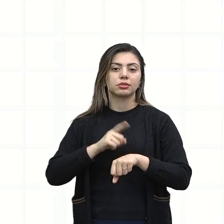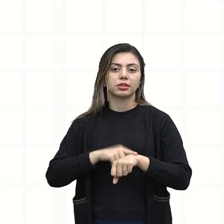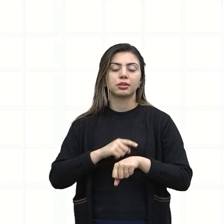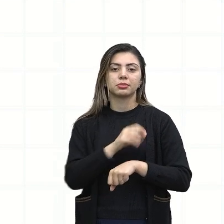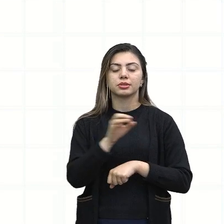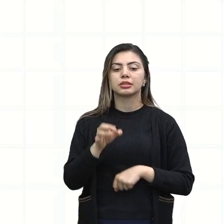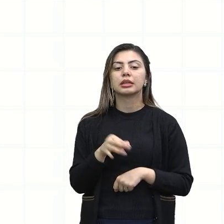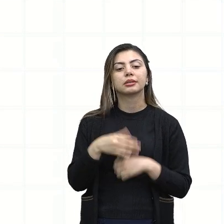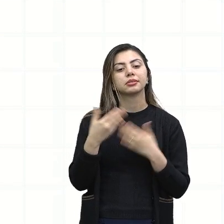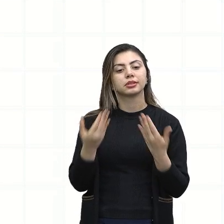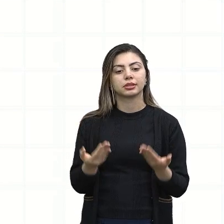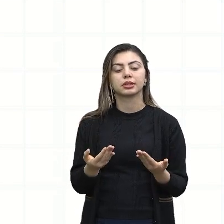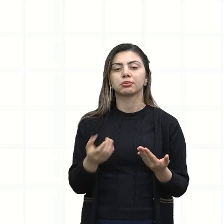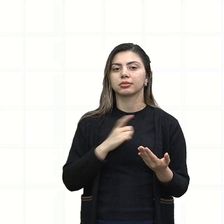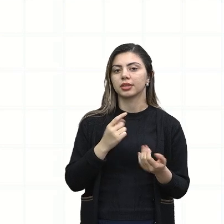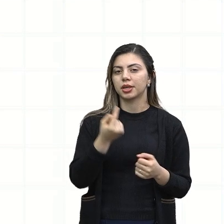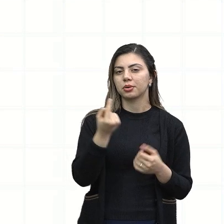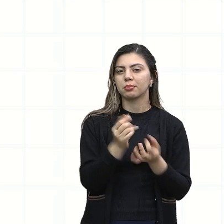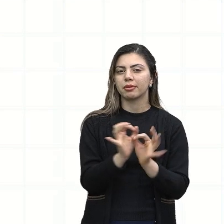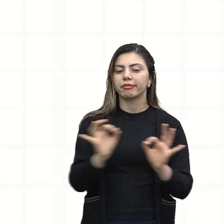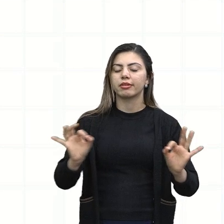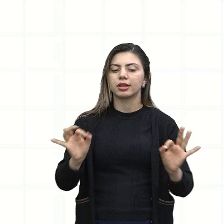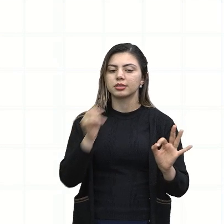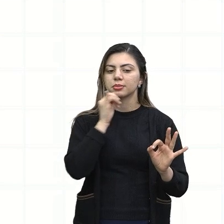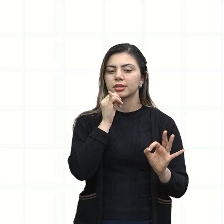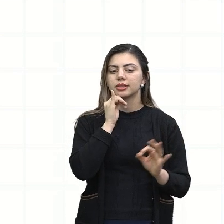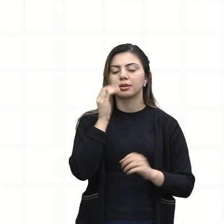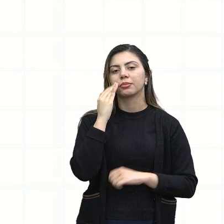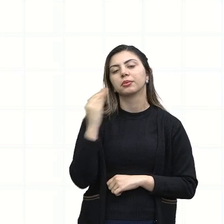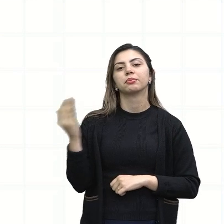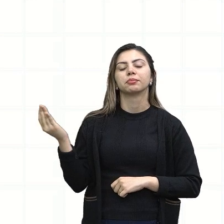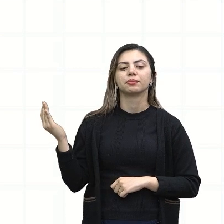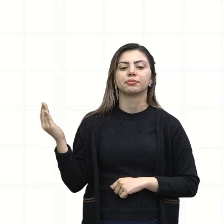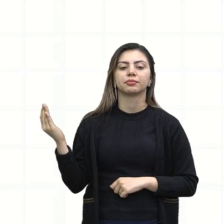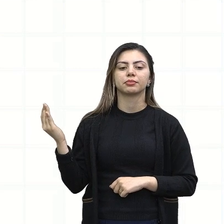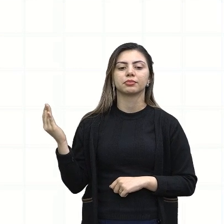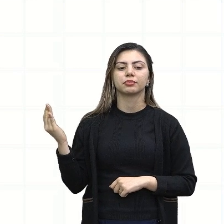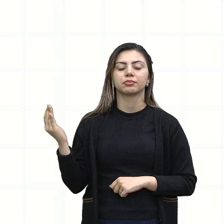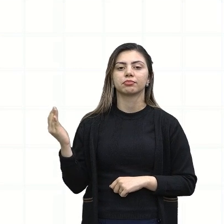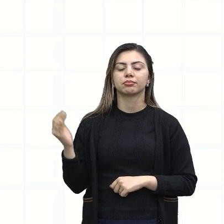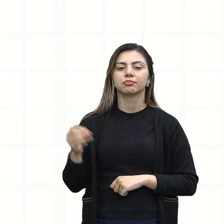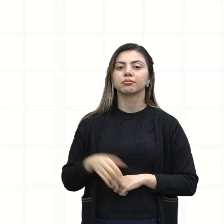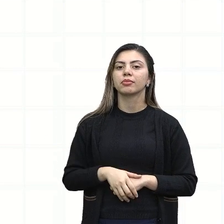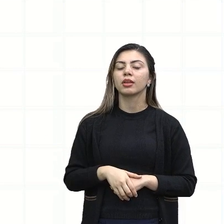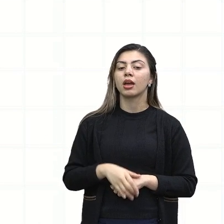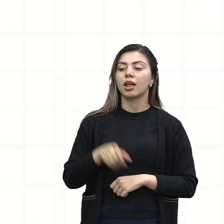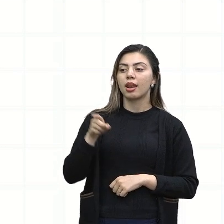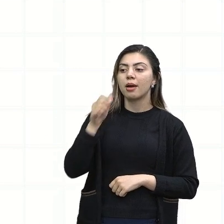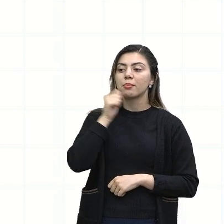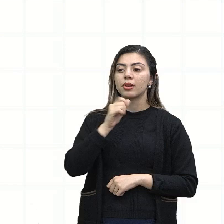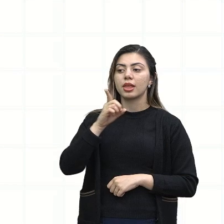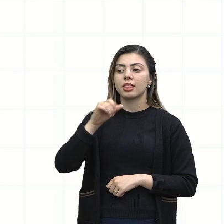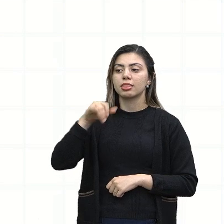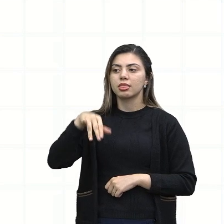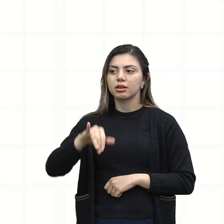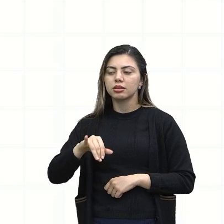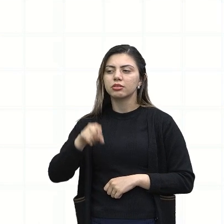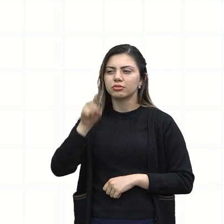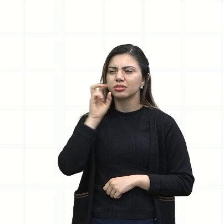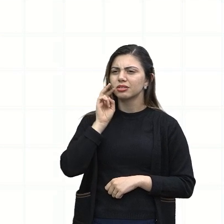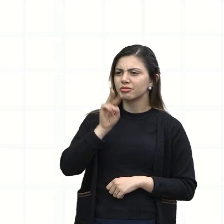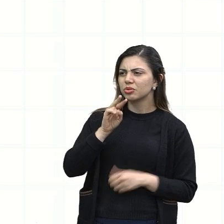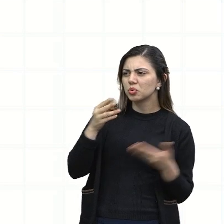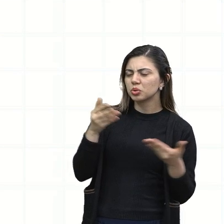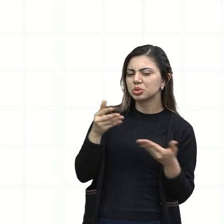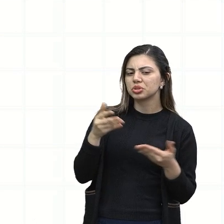tempo. E aqui a primeira frase. Did you see Danny today? Você viu a Dani hoje? I will call